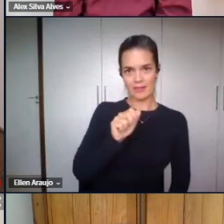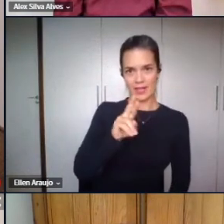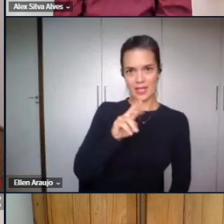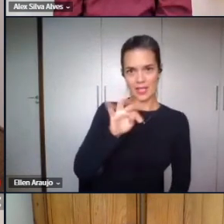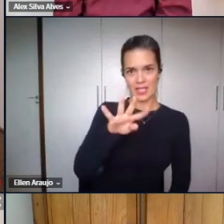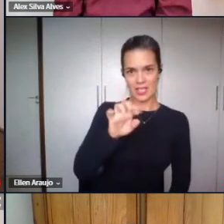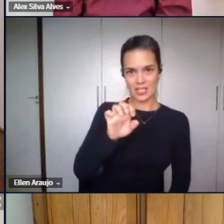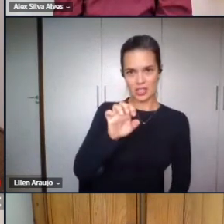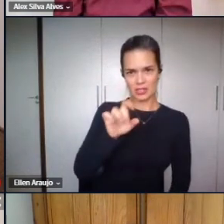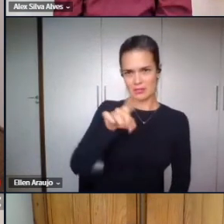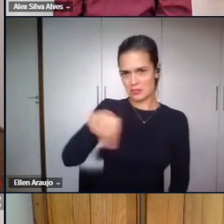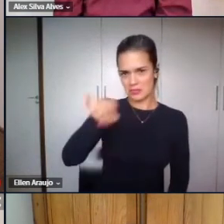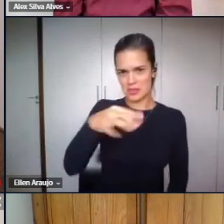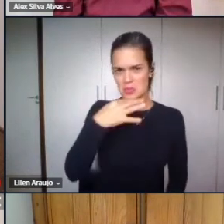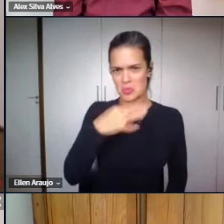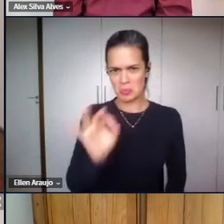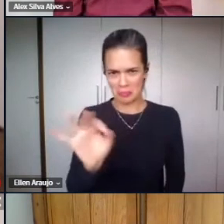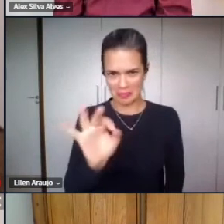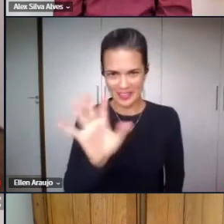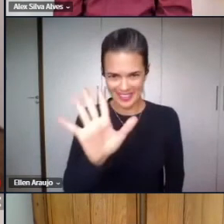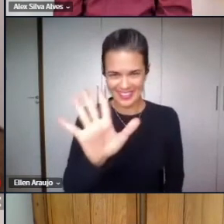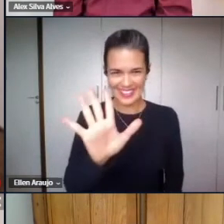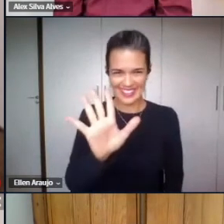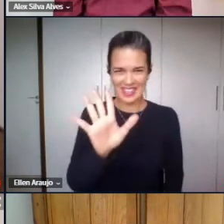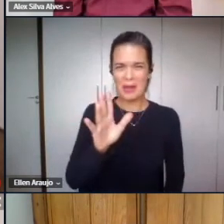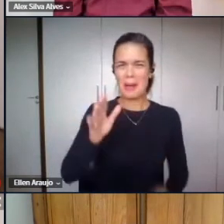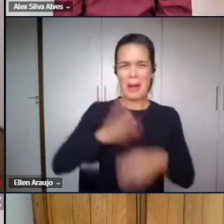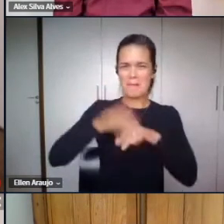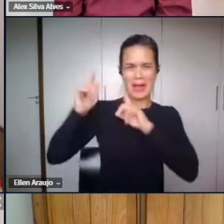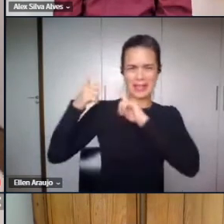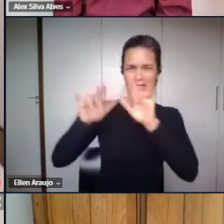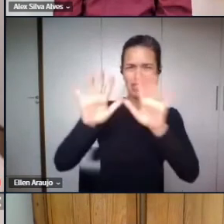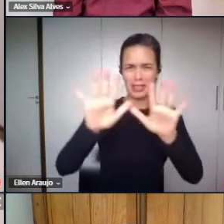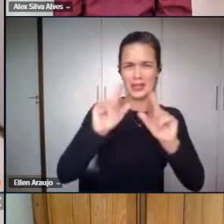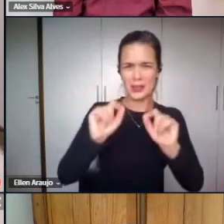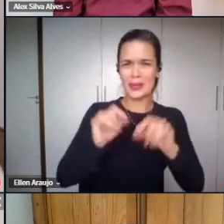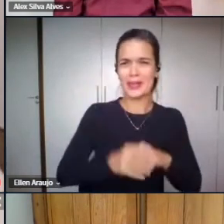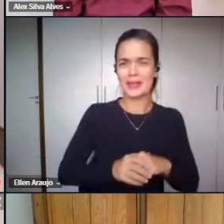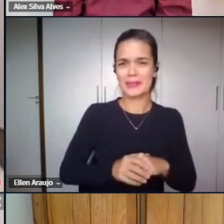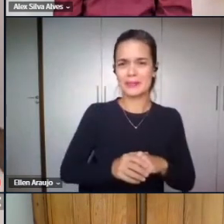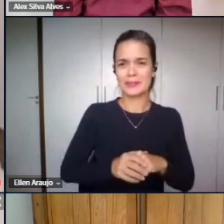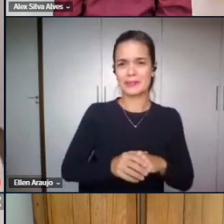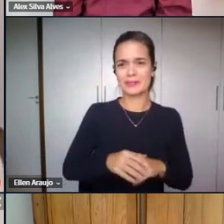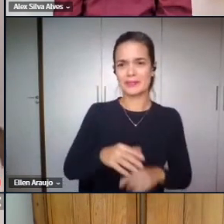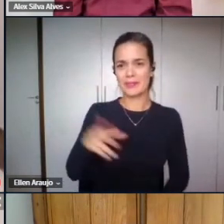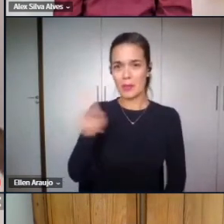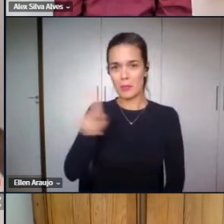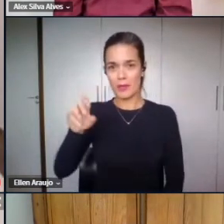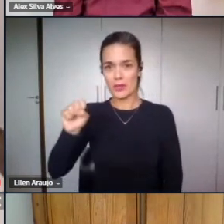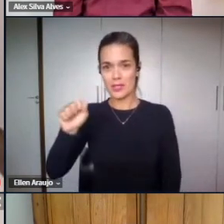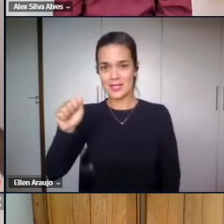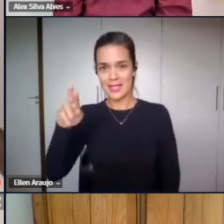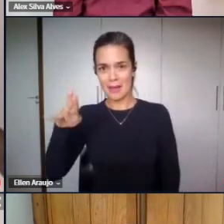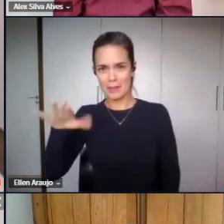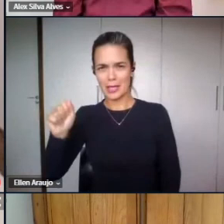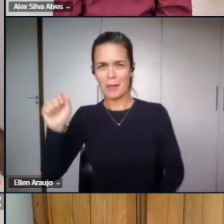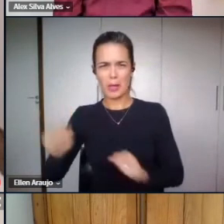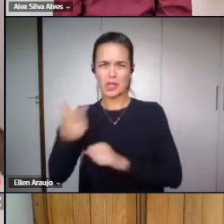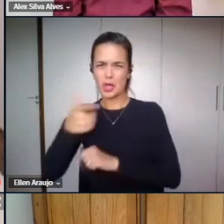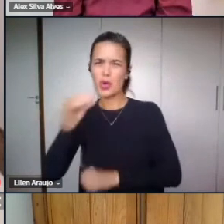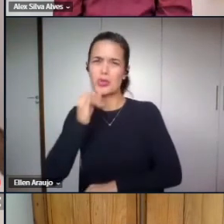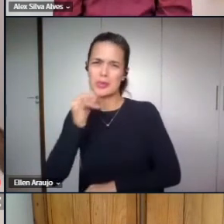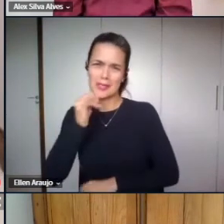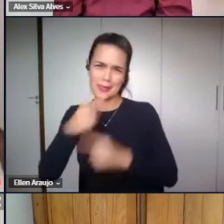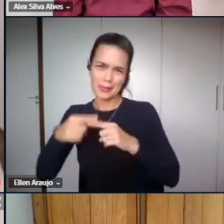vocês praticamente não vão, vou pegar a mais tradicional de todas, e Sabrina pode dar muitos exemplos por causa do sotaque,